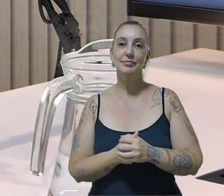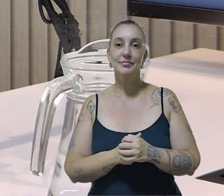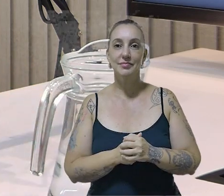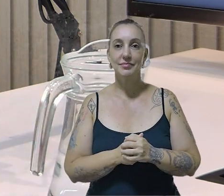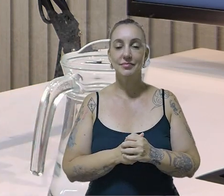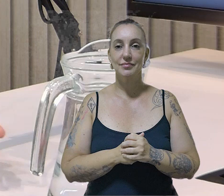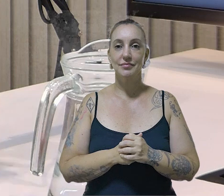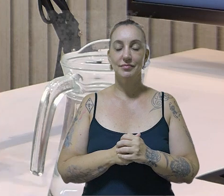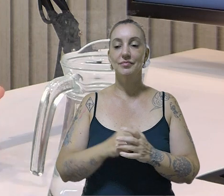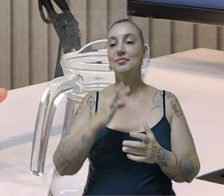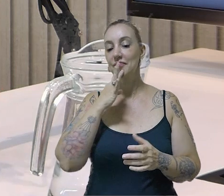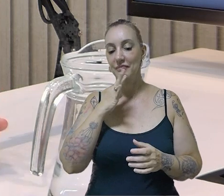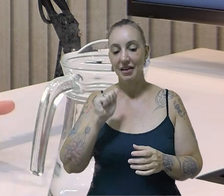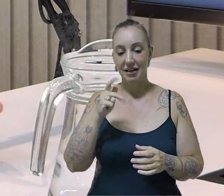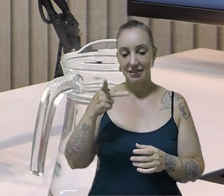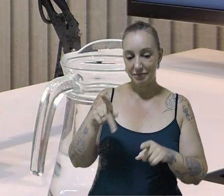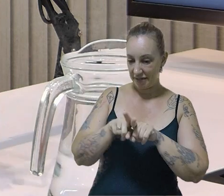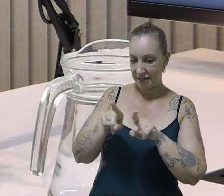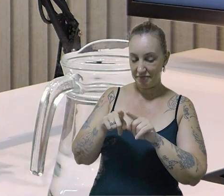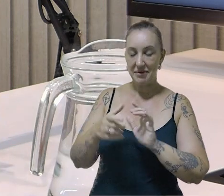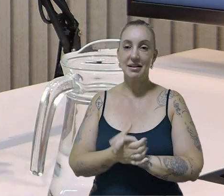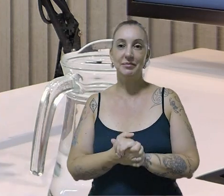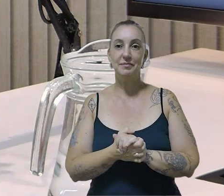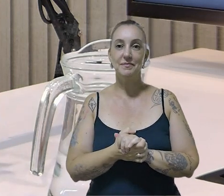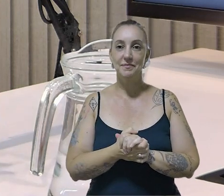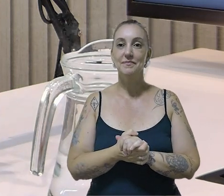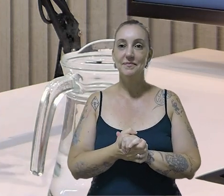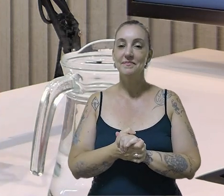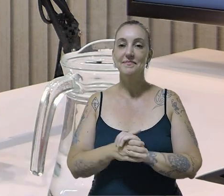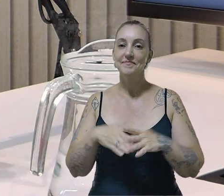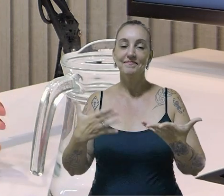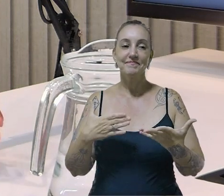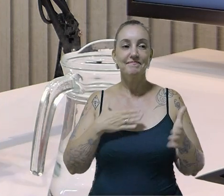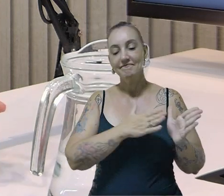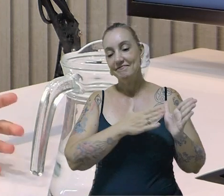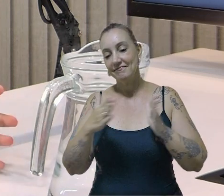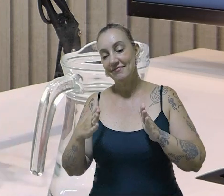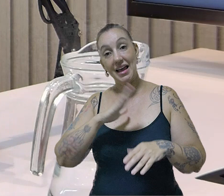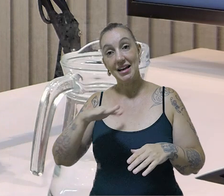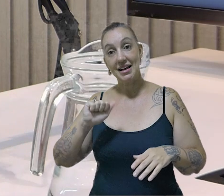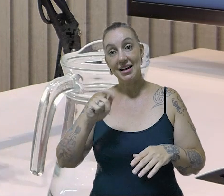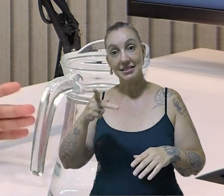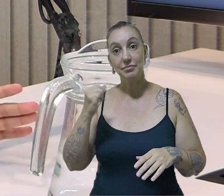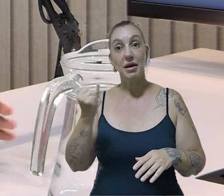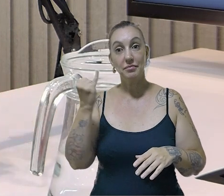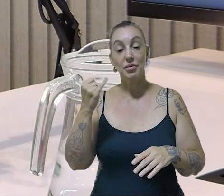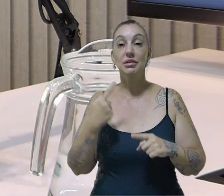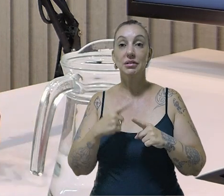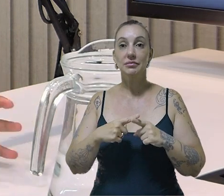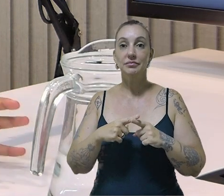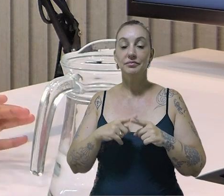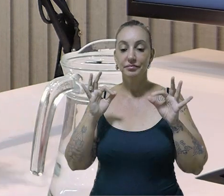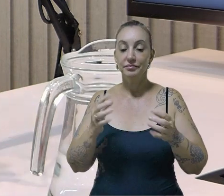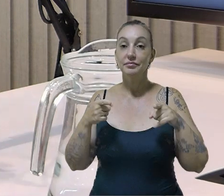eh que eu conheci na SP também olha é então assim a minha passagem como aluna da SP foi muito importante para